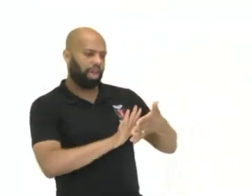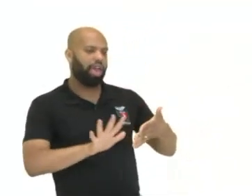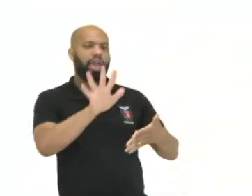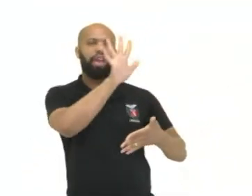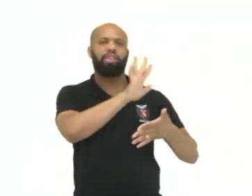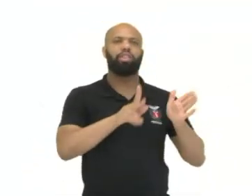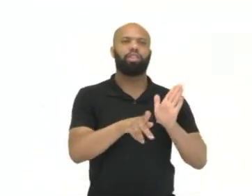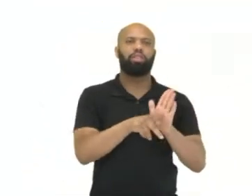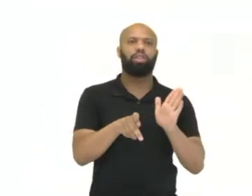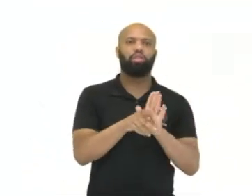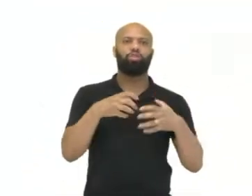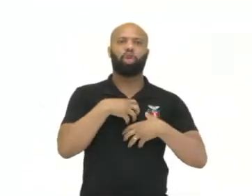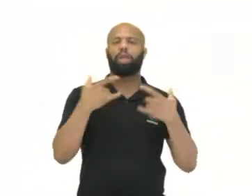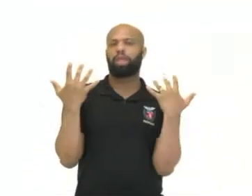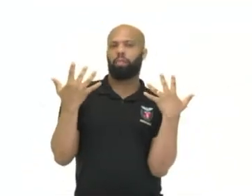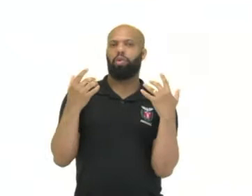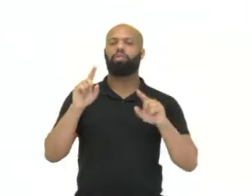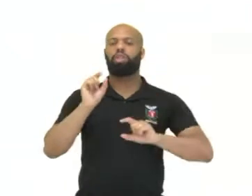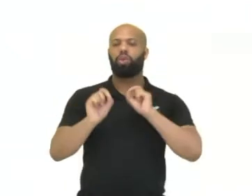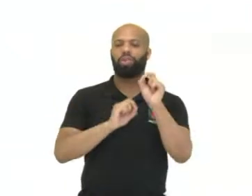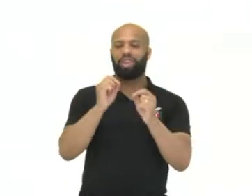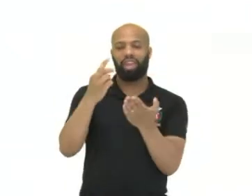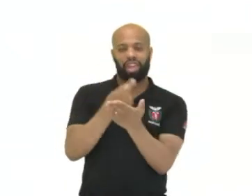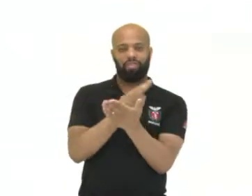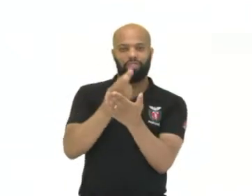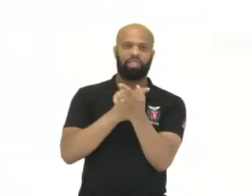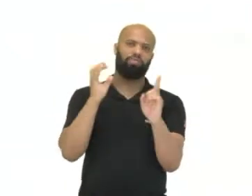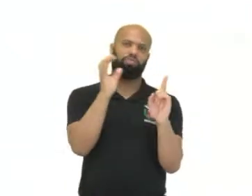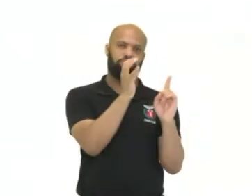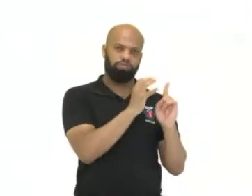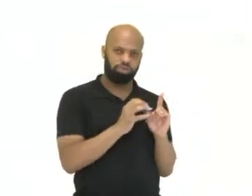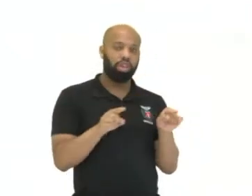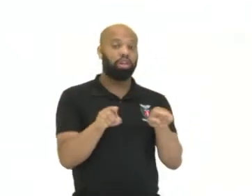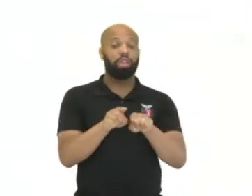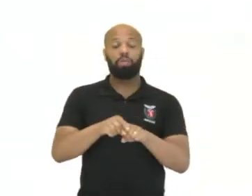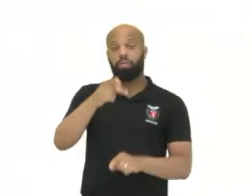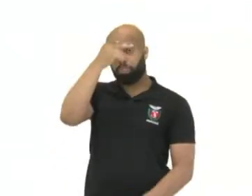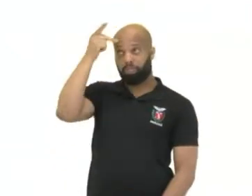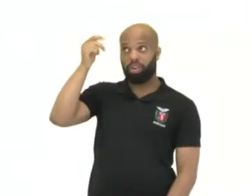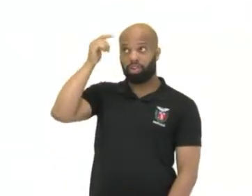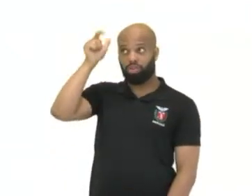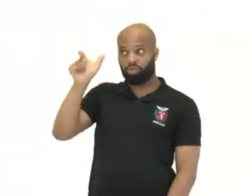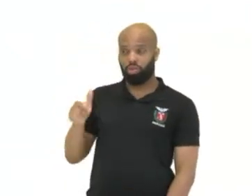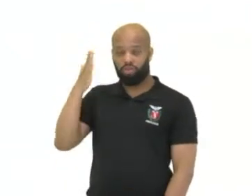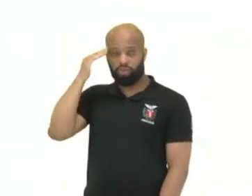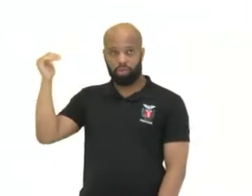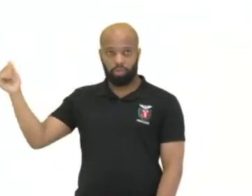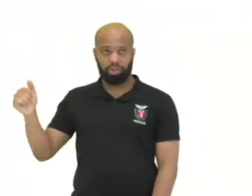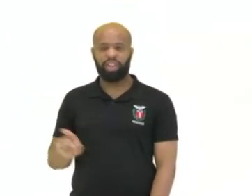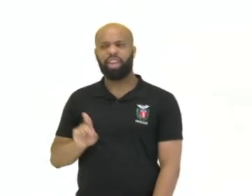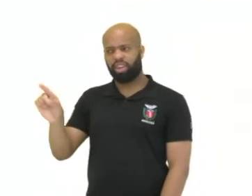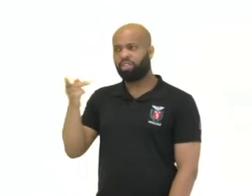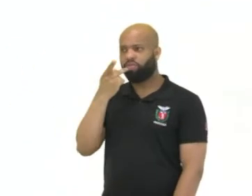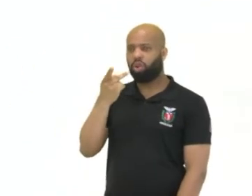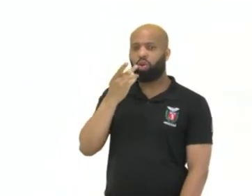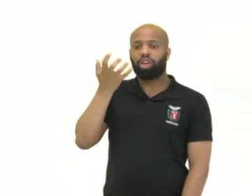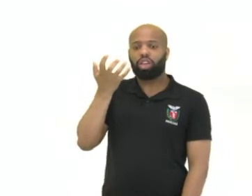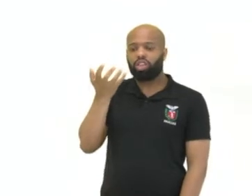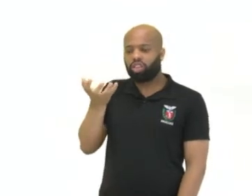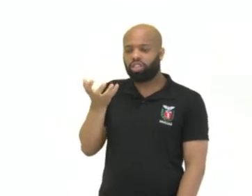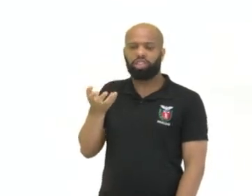revistas, pelas celebridades e por tudo que nos cerca, de Jorge, que já se recusou a operar dezenas de